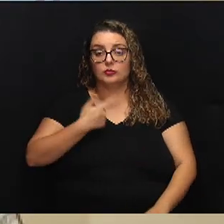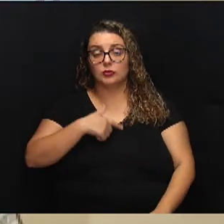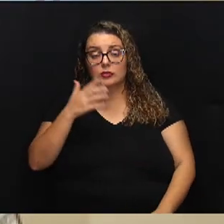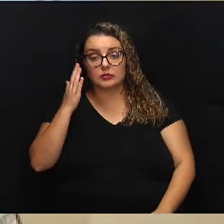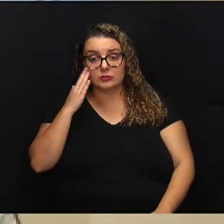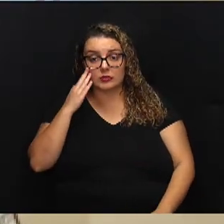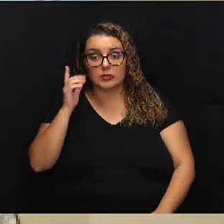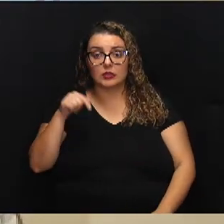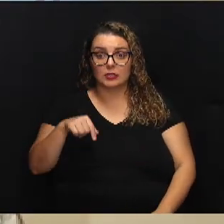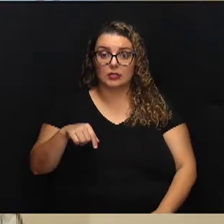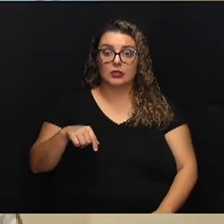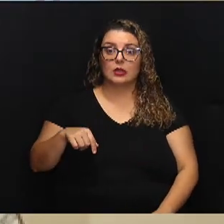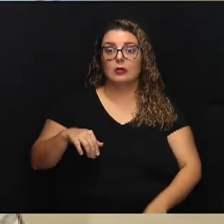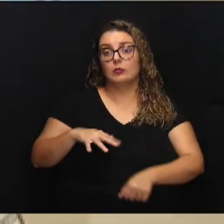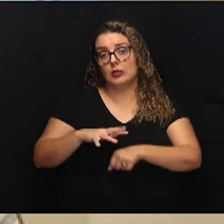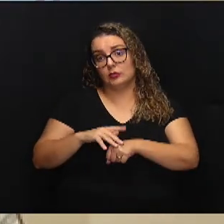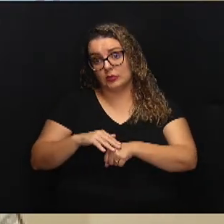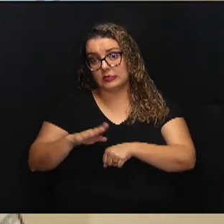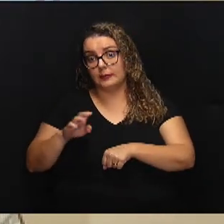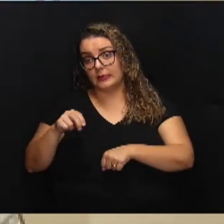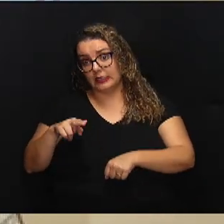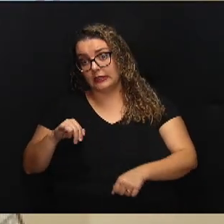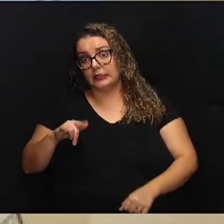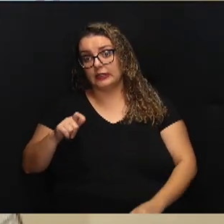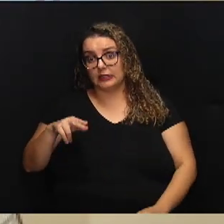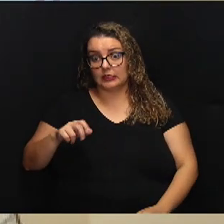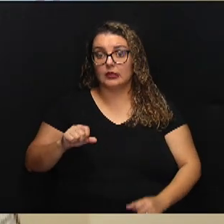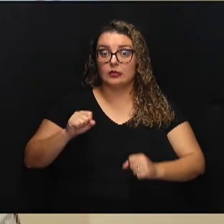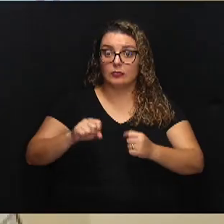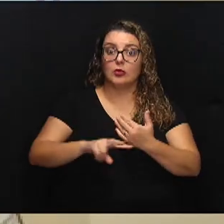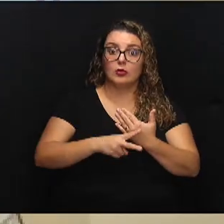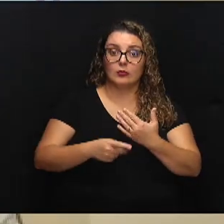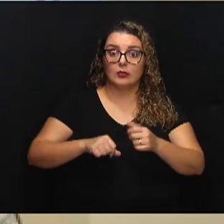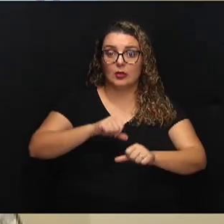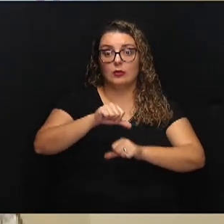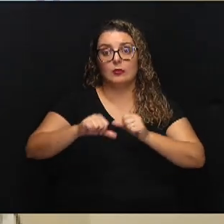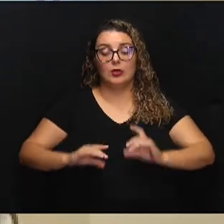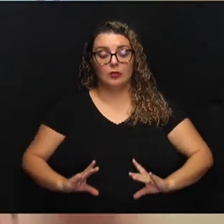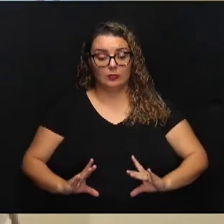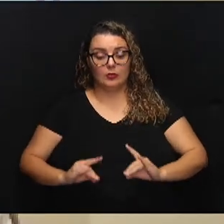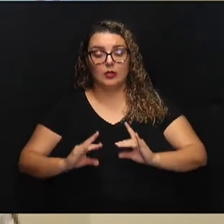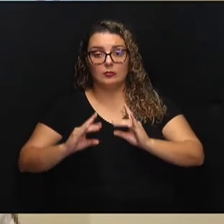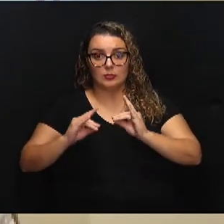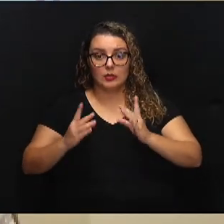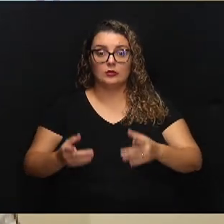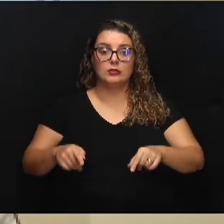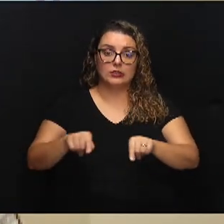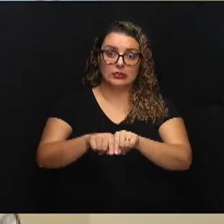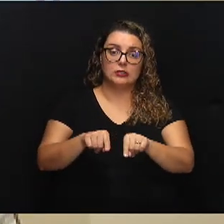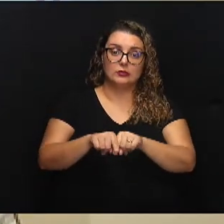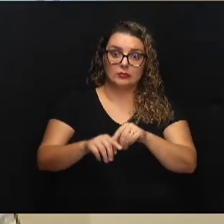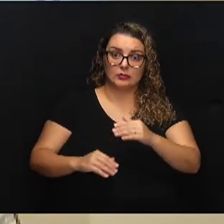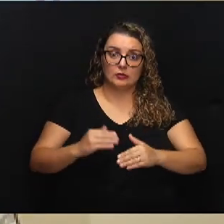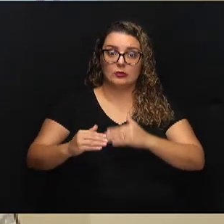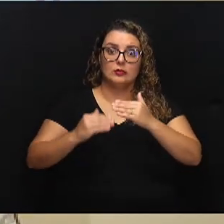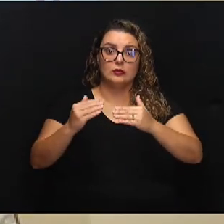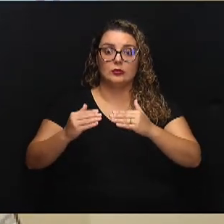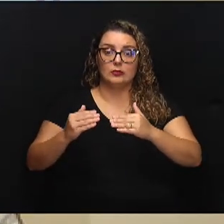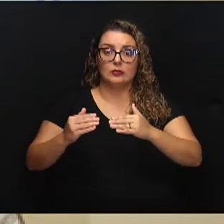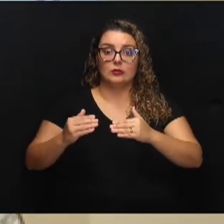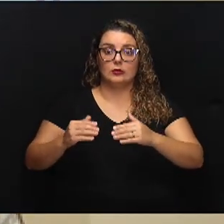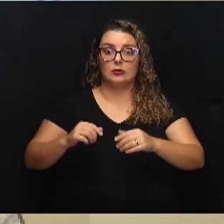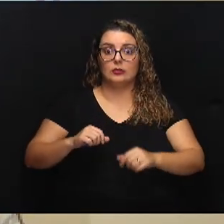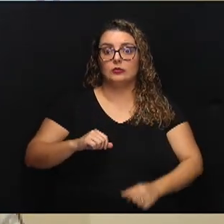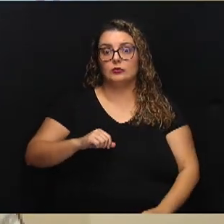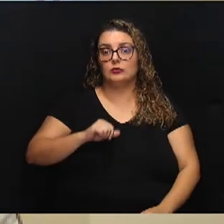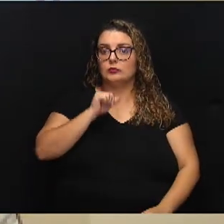uma condição benigna e que pode muitas vezes provocar alterações hormonais e também desenvolver alterações do fluxo